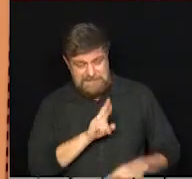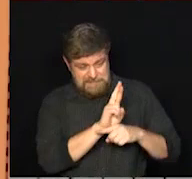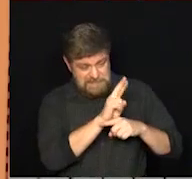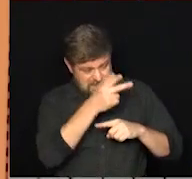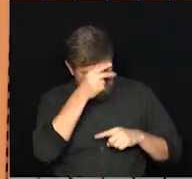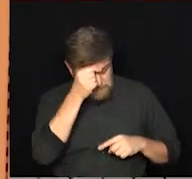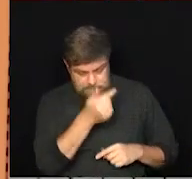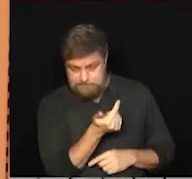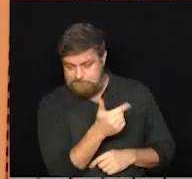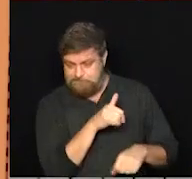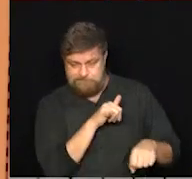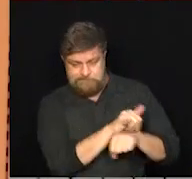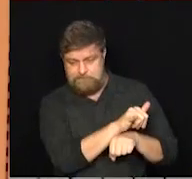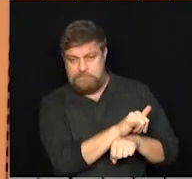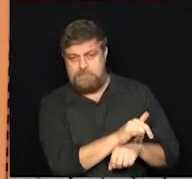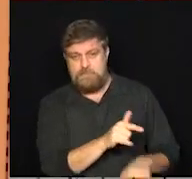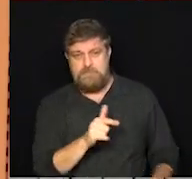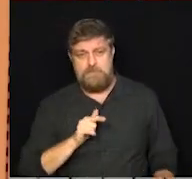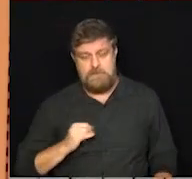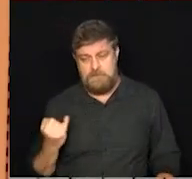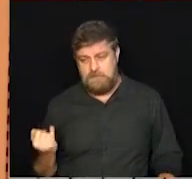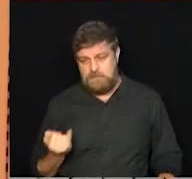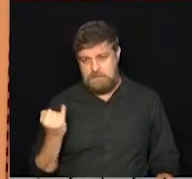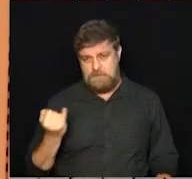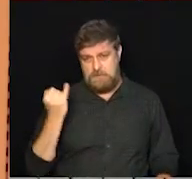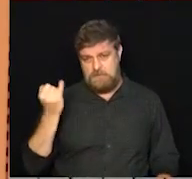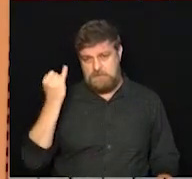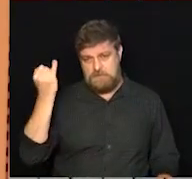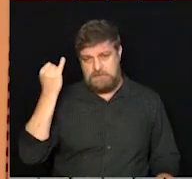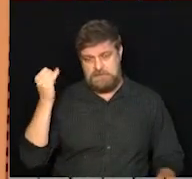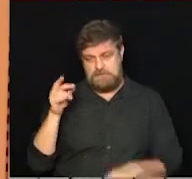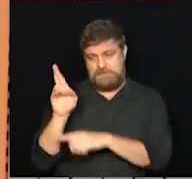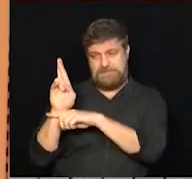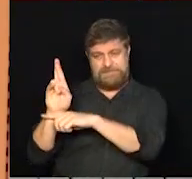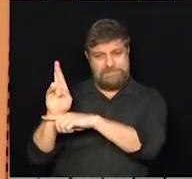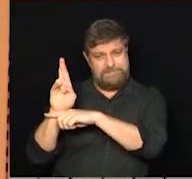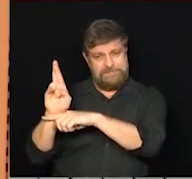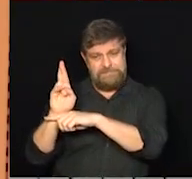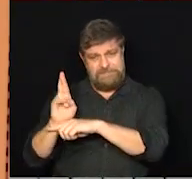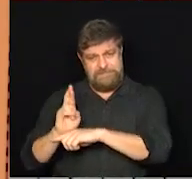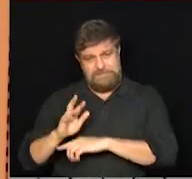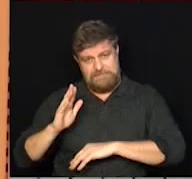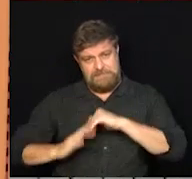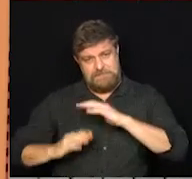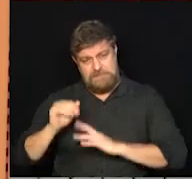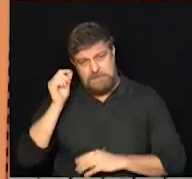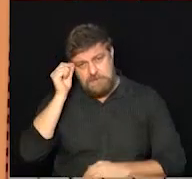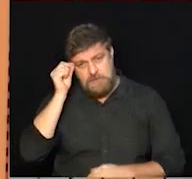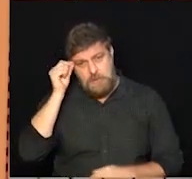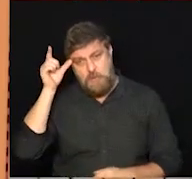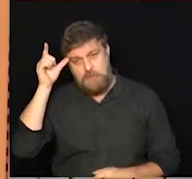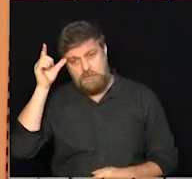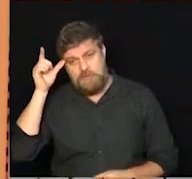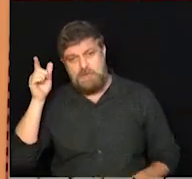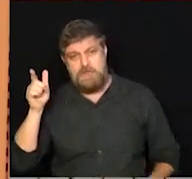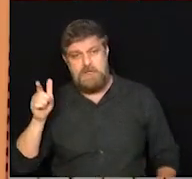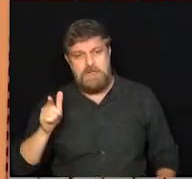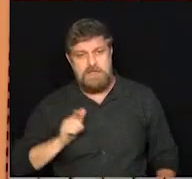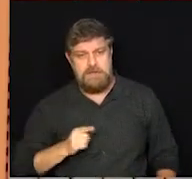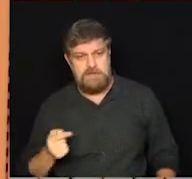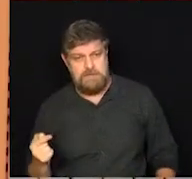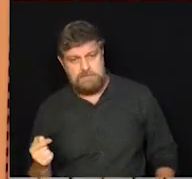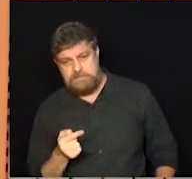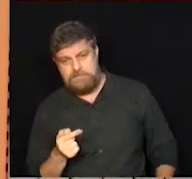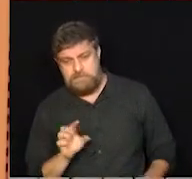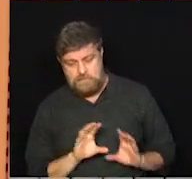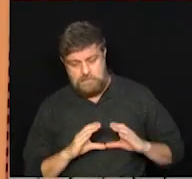então importante aqui da representação e da ação cultural da cidade que é o próprio